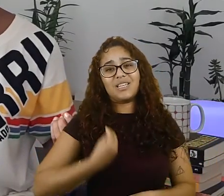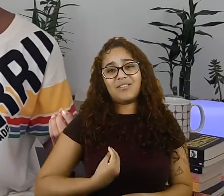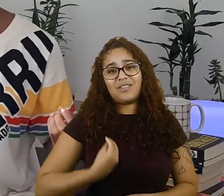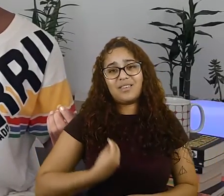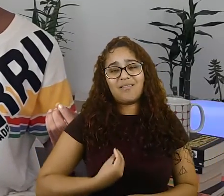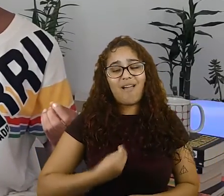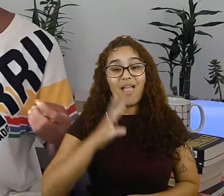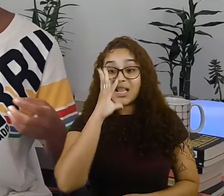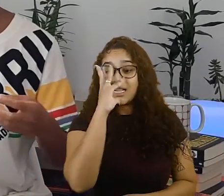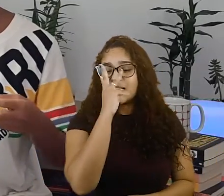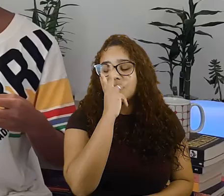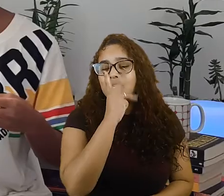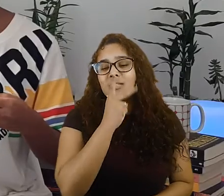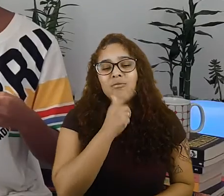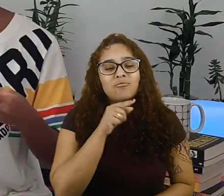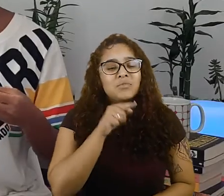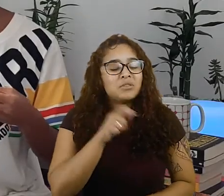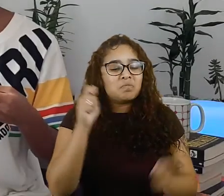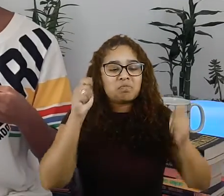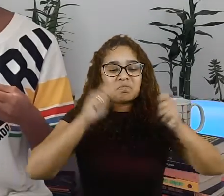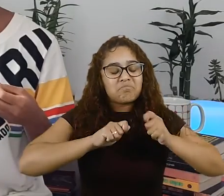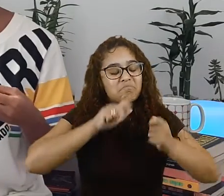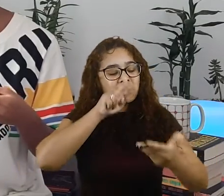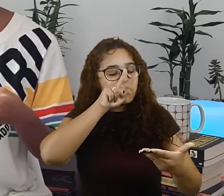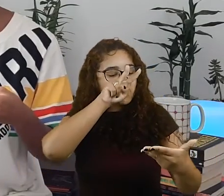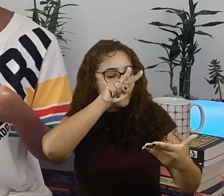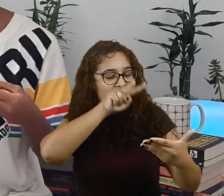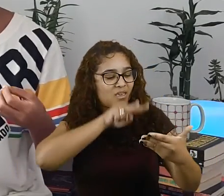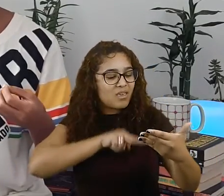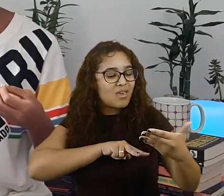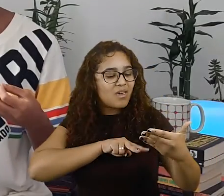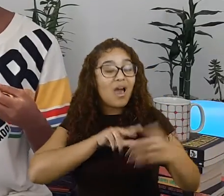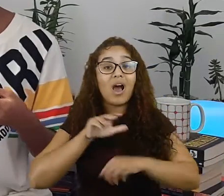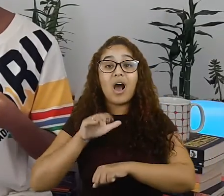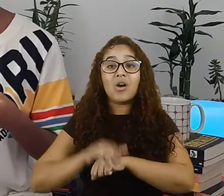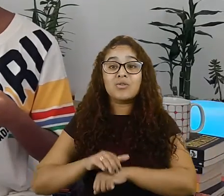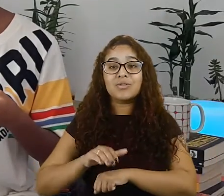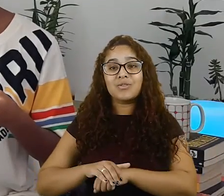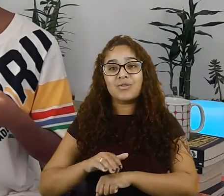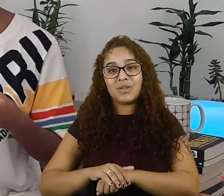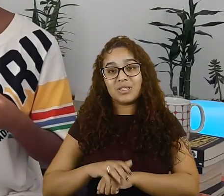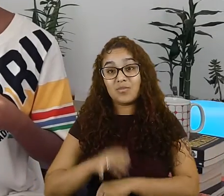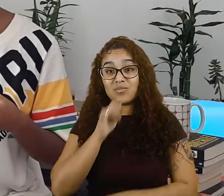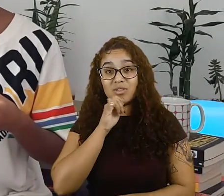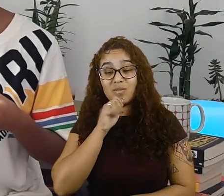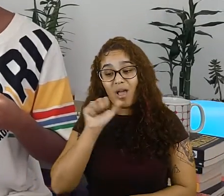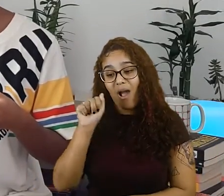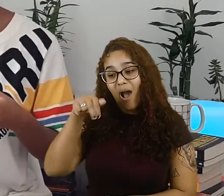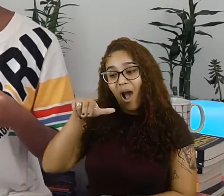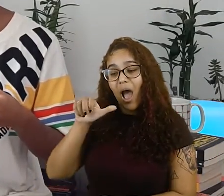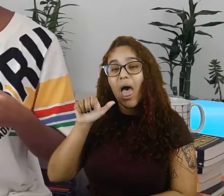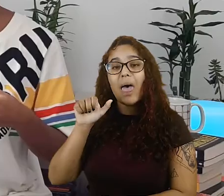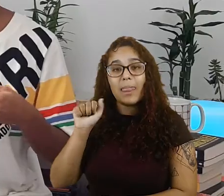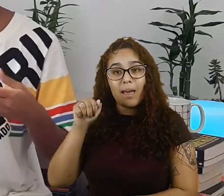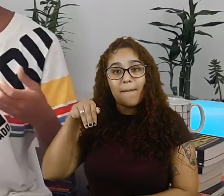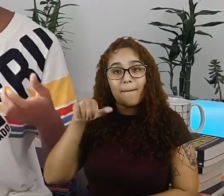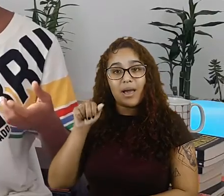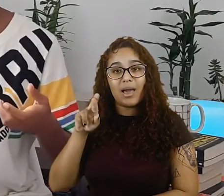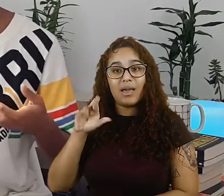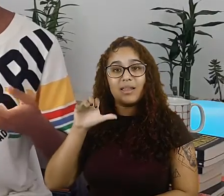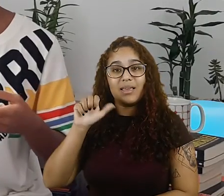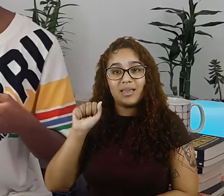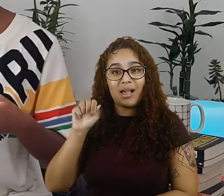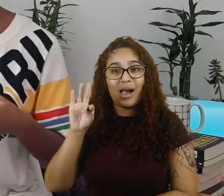vida. É muito bonito poder ler autoras como Ana